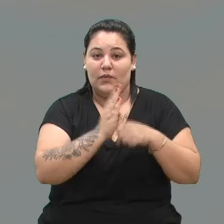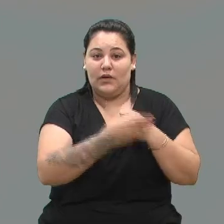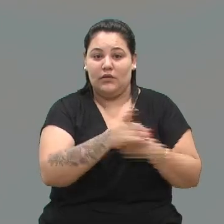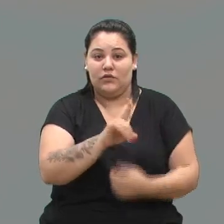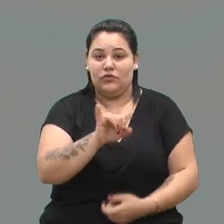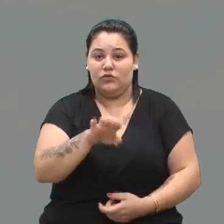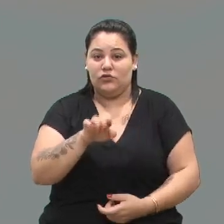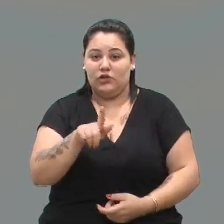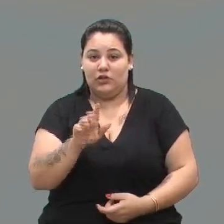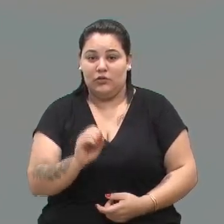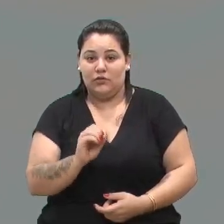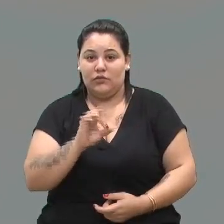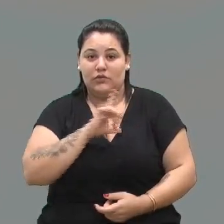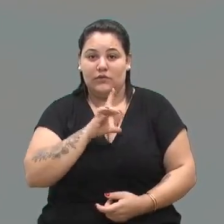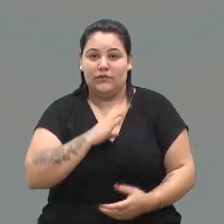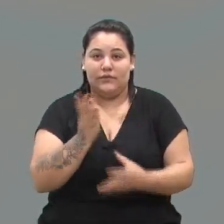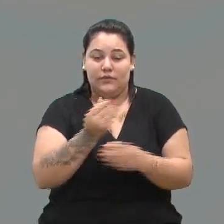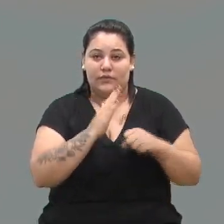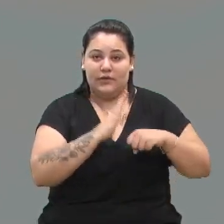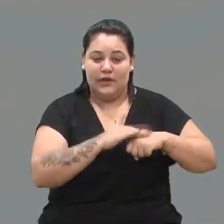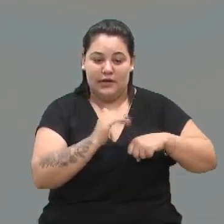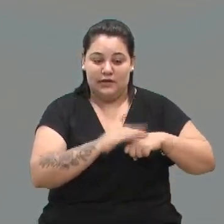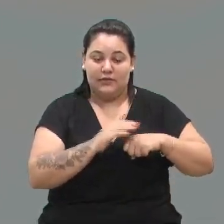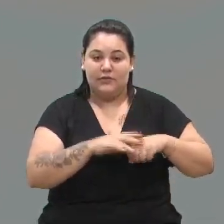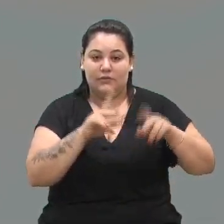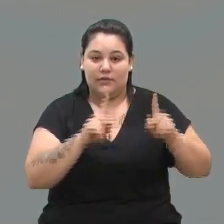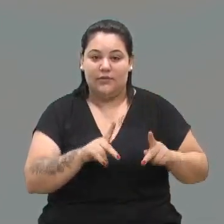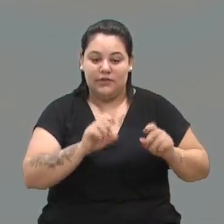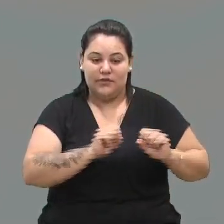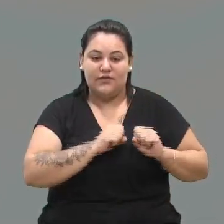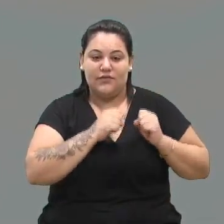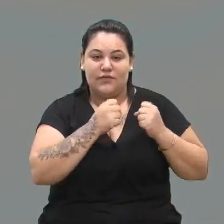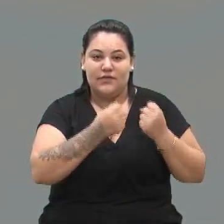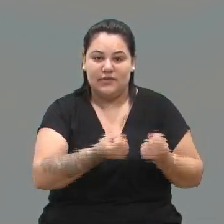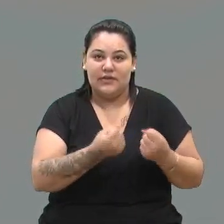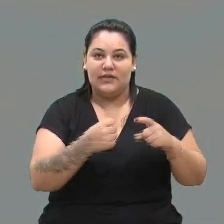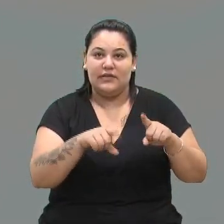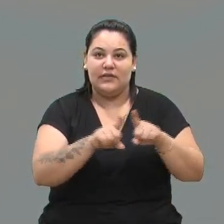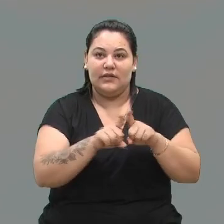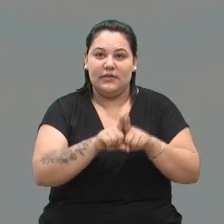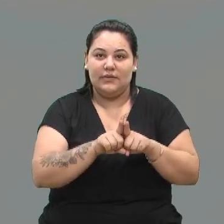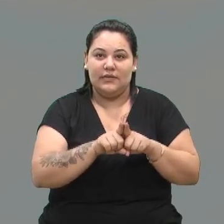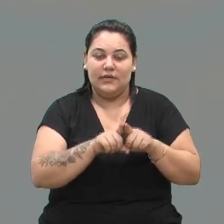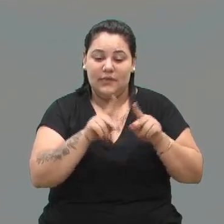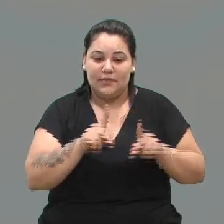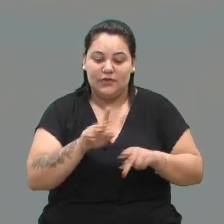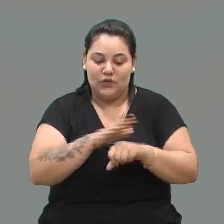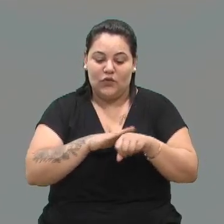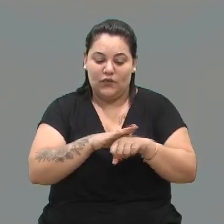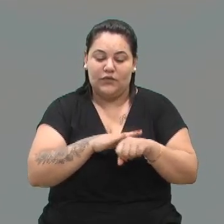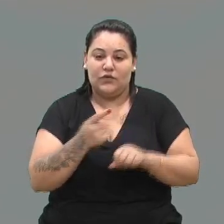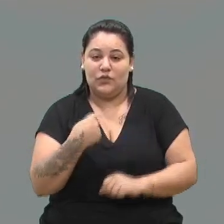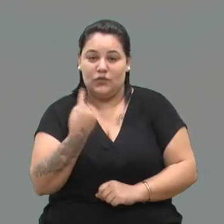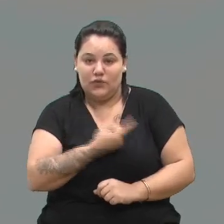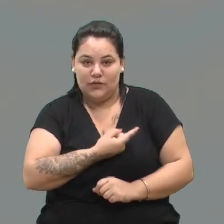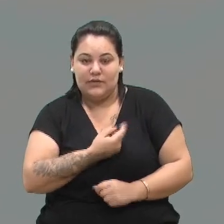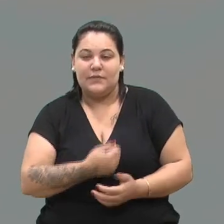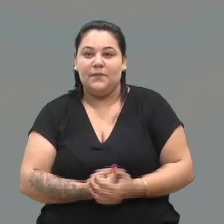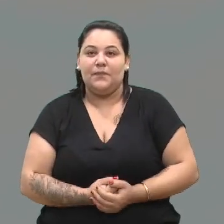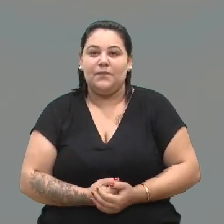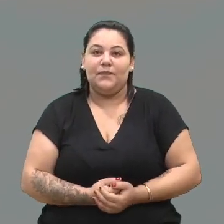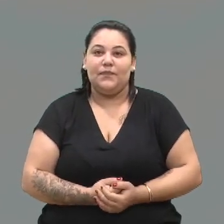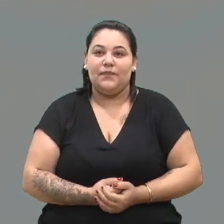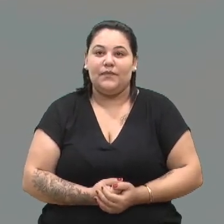com enorme carinho, uma pessoa muito dedicada, uma pessoa que veio conversando com nós. Eu vou falando, está